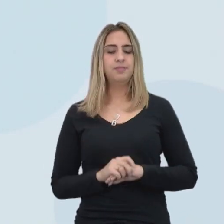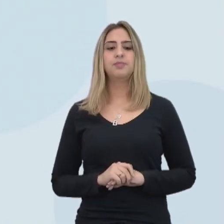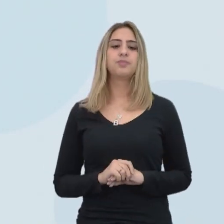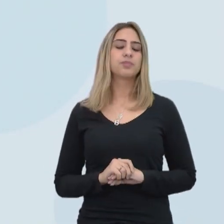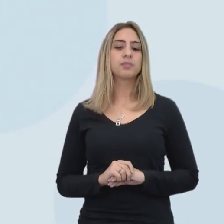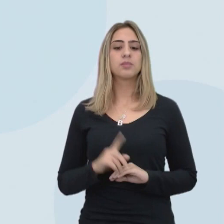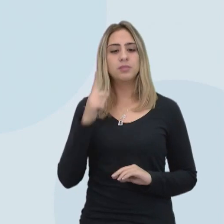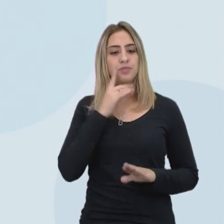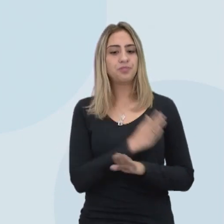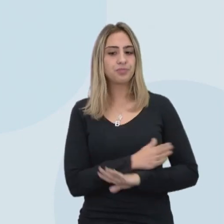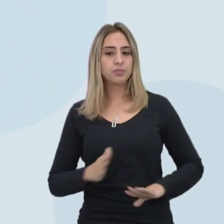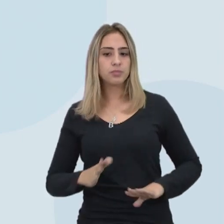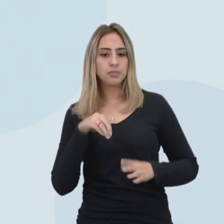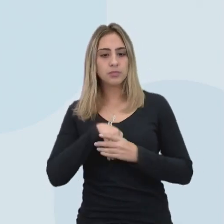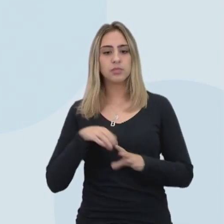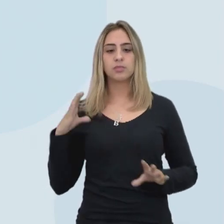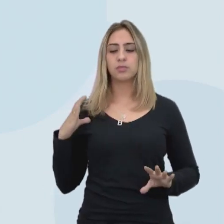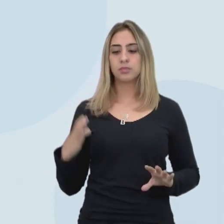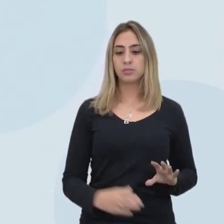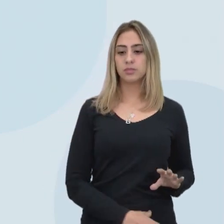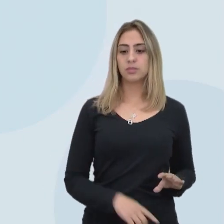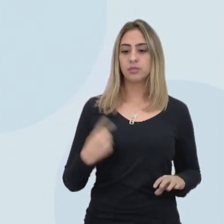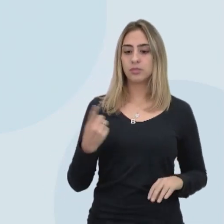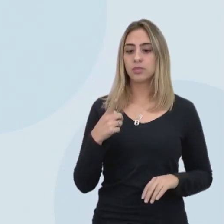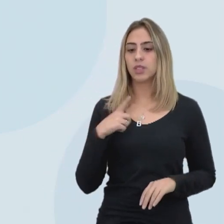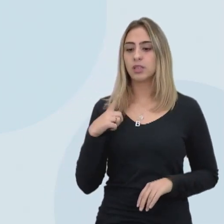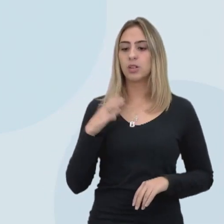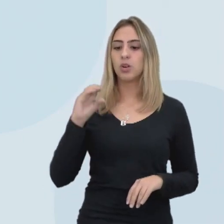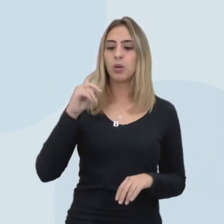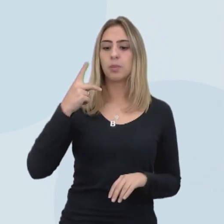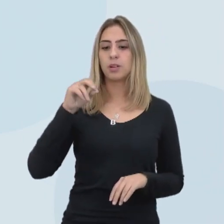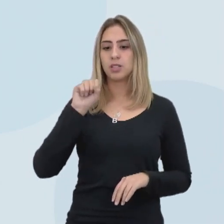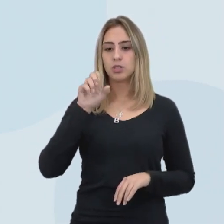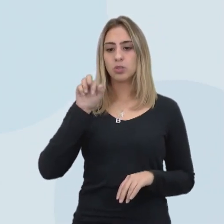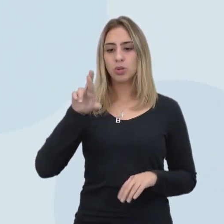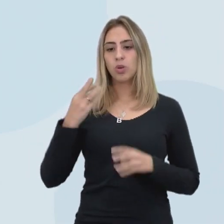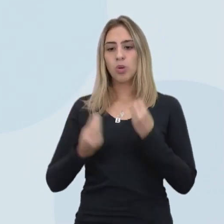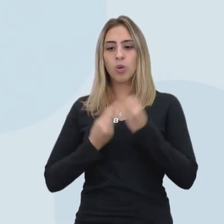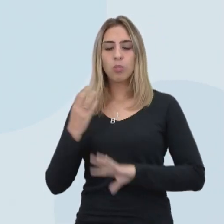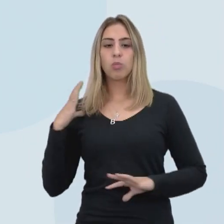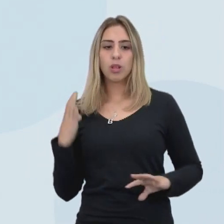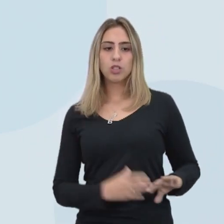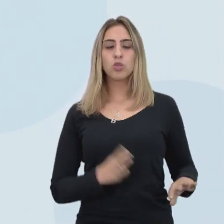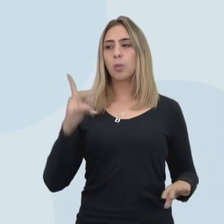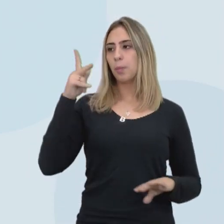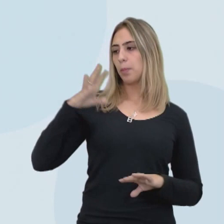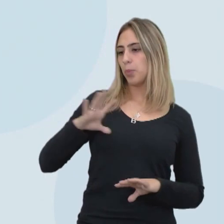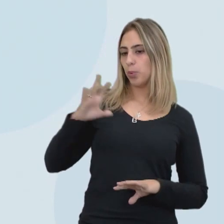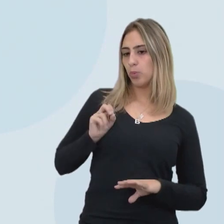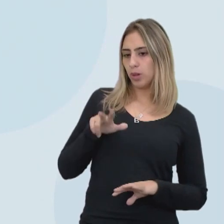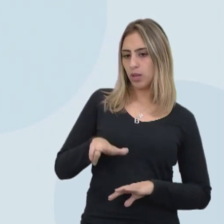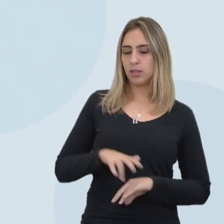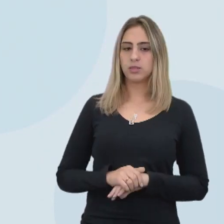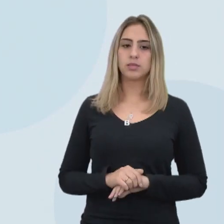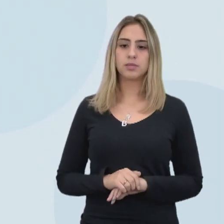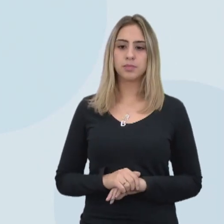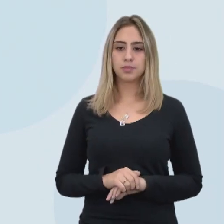processo dentro da colonização. Então a gente tem esse opressor como o colonizador português,